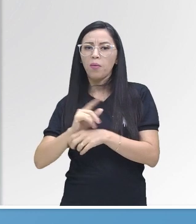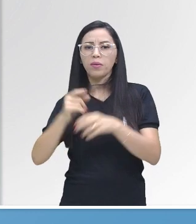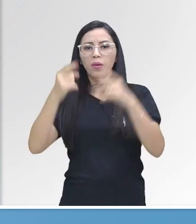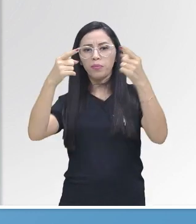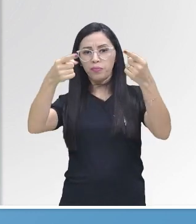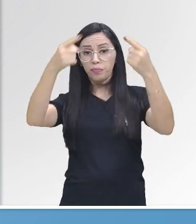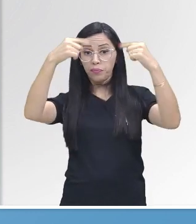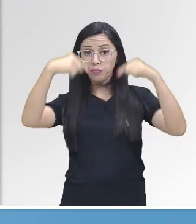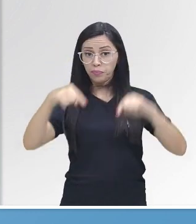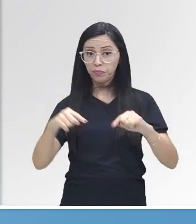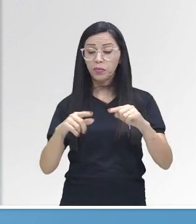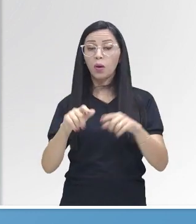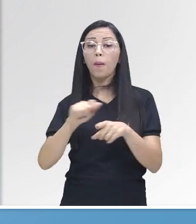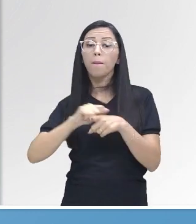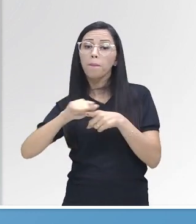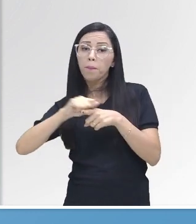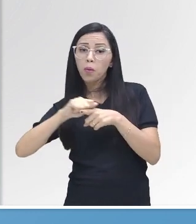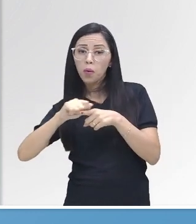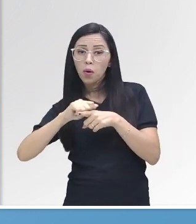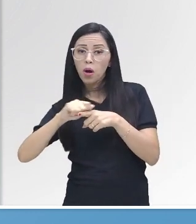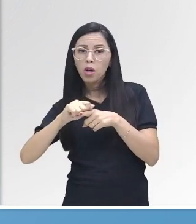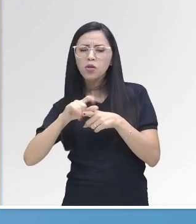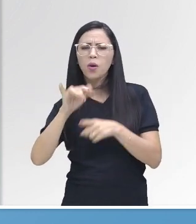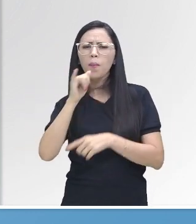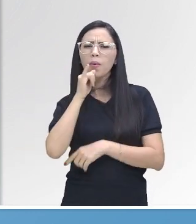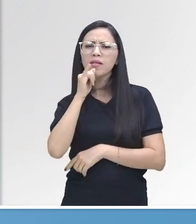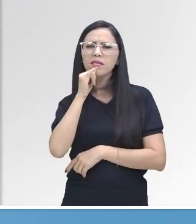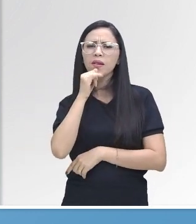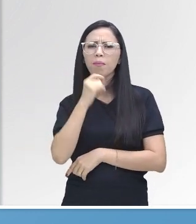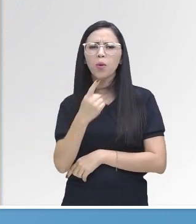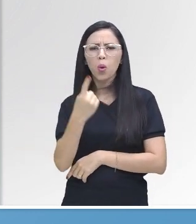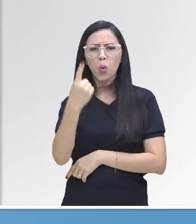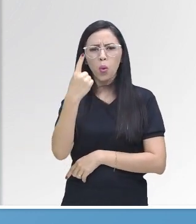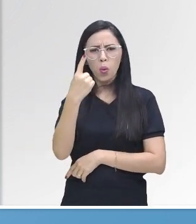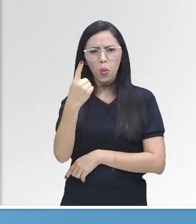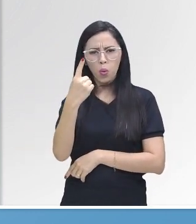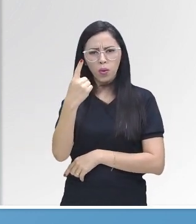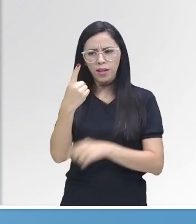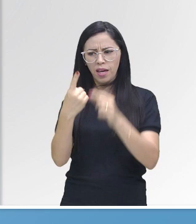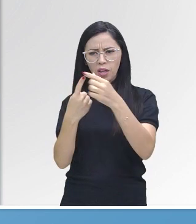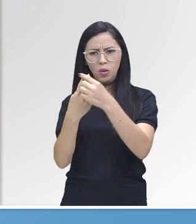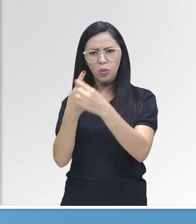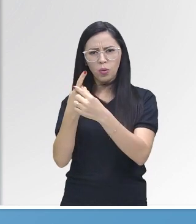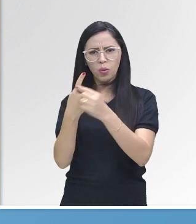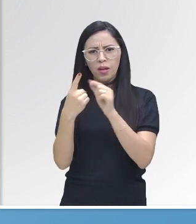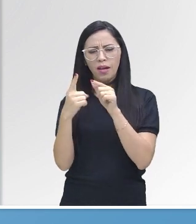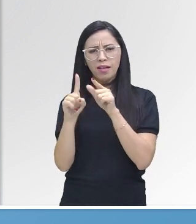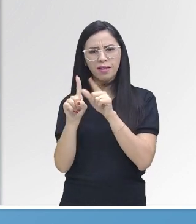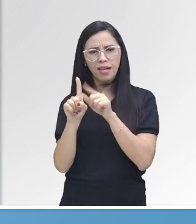a borracha. Um dedo é uma medida padronizada ou não padronizada?